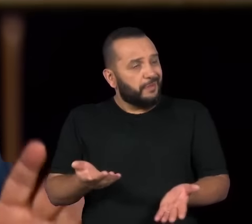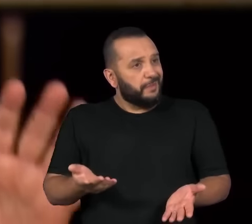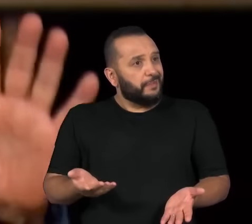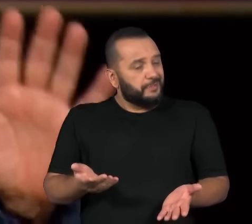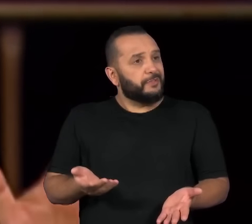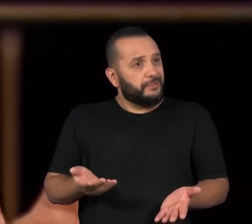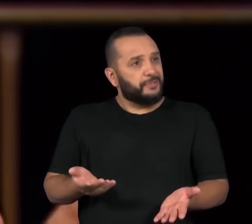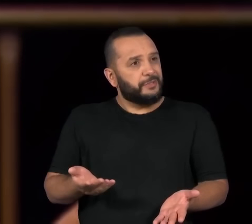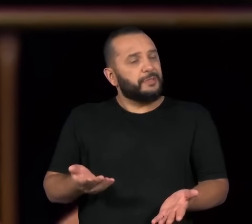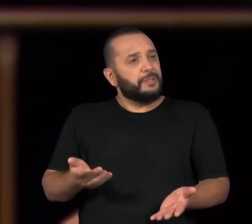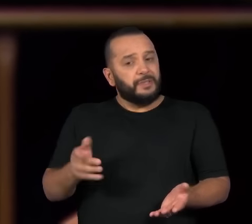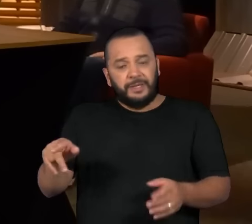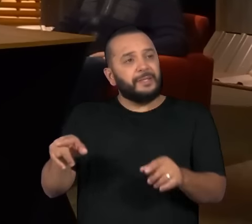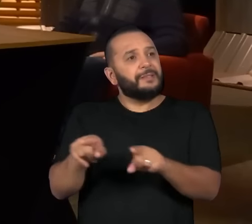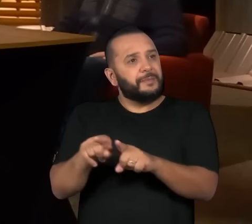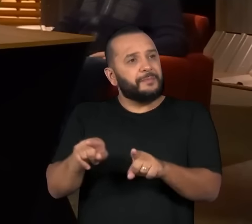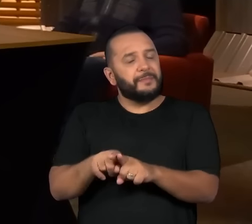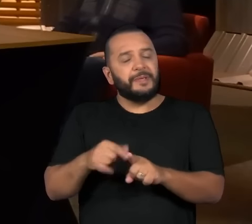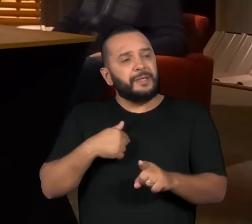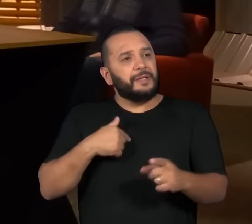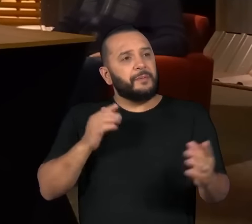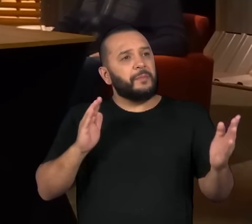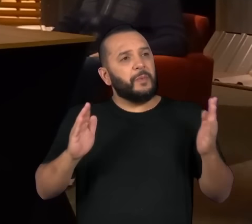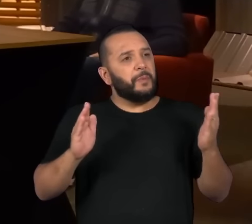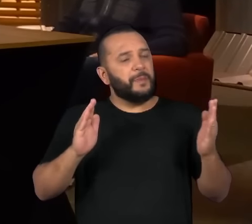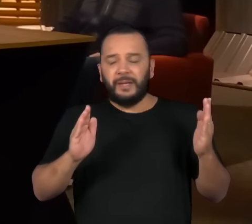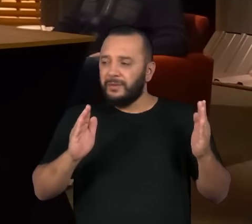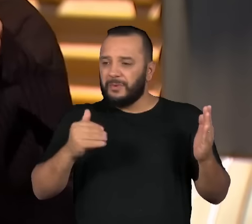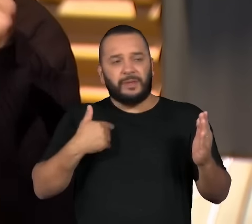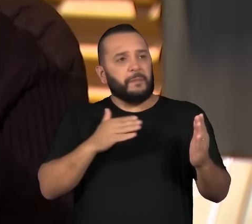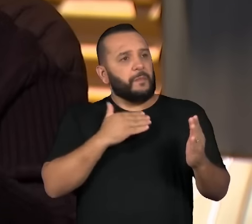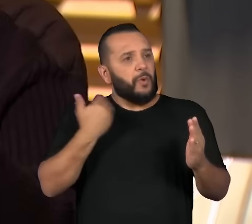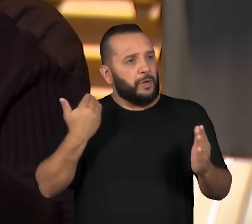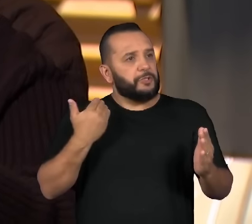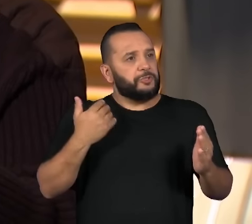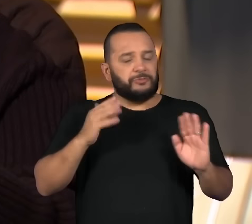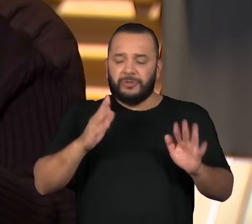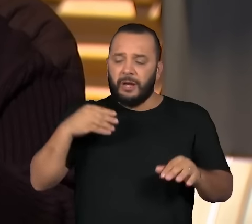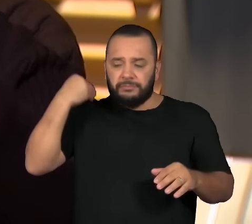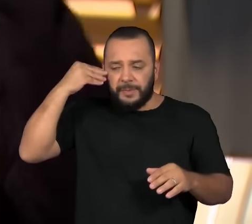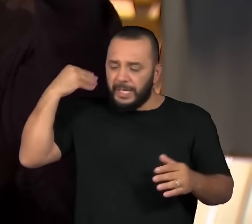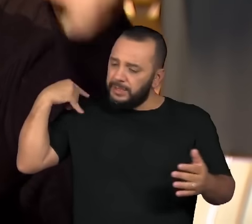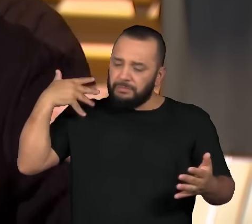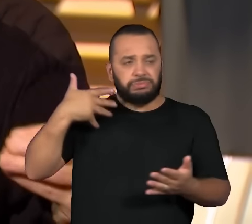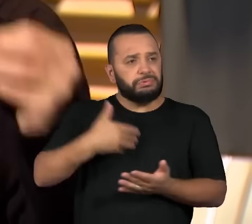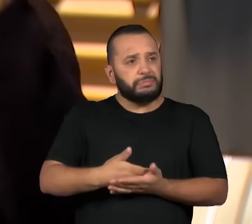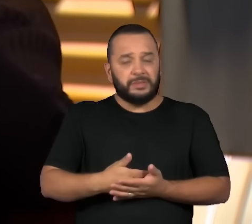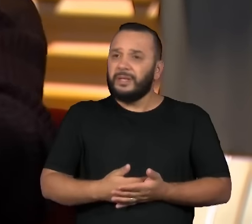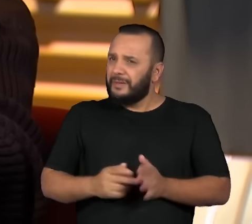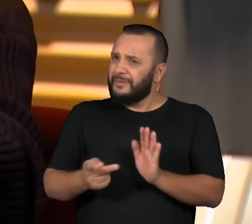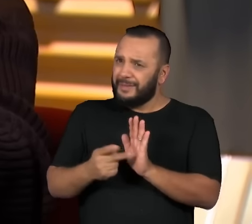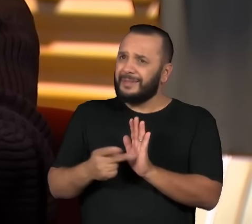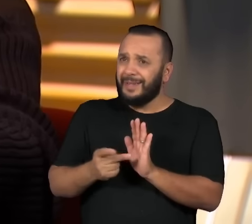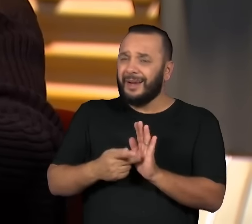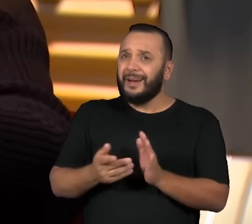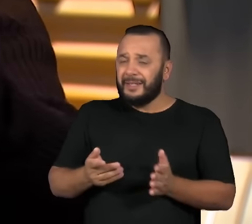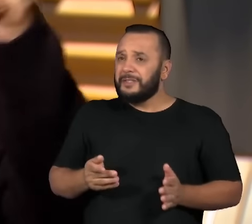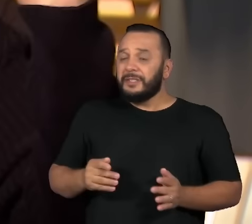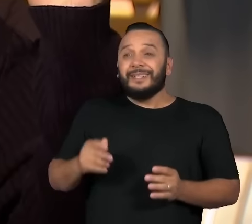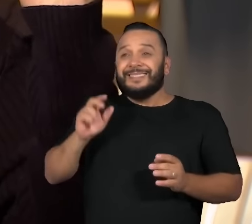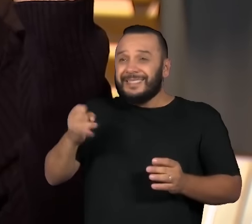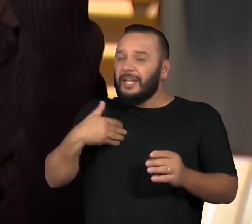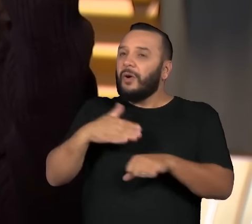para esse momento com grandeza, não é isso? Exato. Experiência própria. Você falar da morte, estar mais preparado para esse